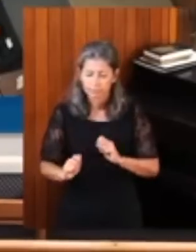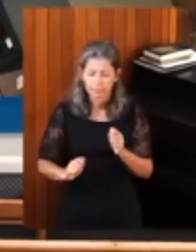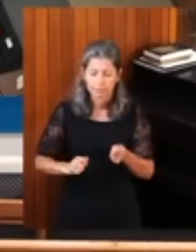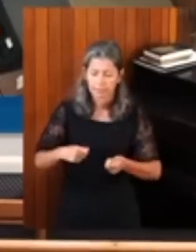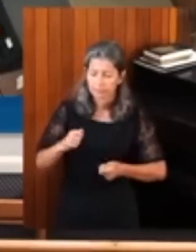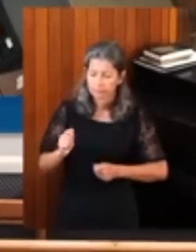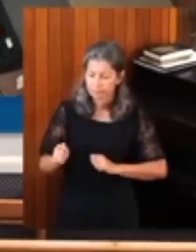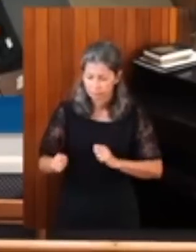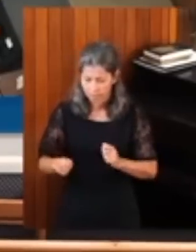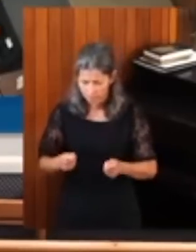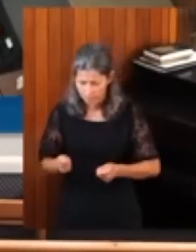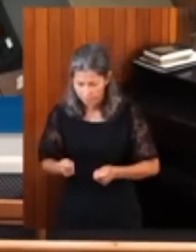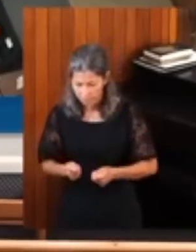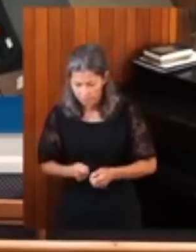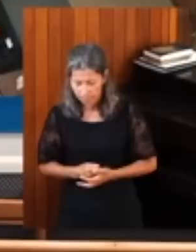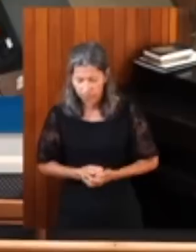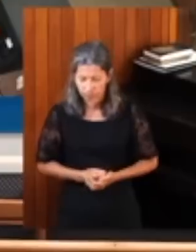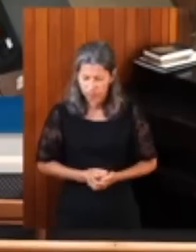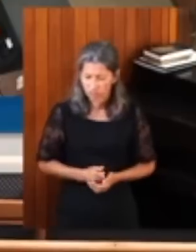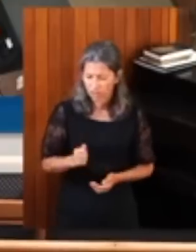Jezabel, Balaão,